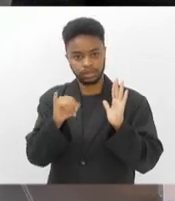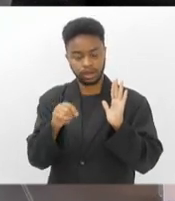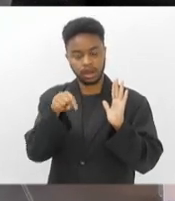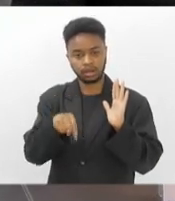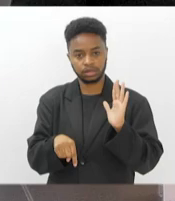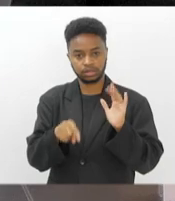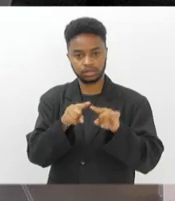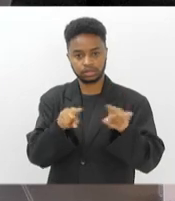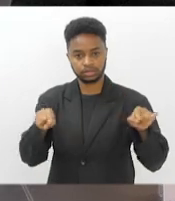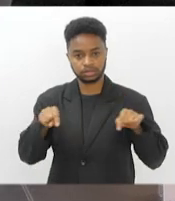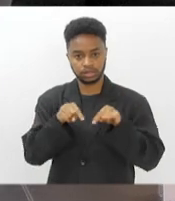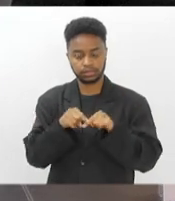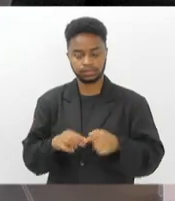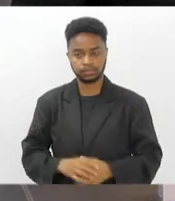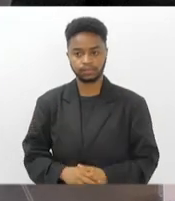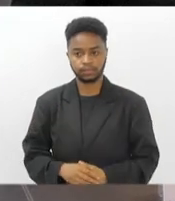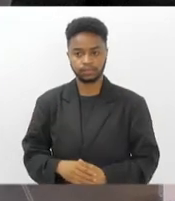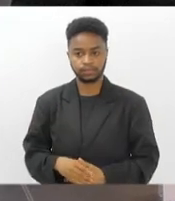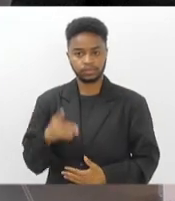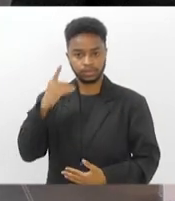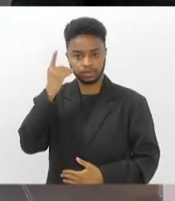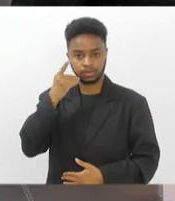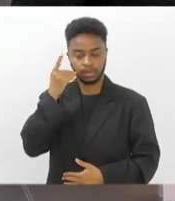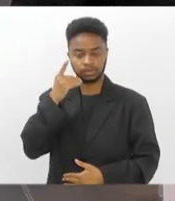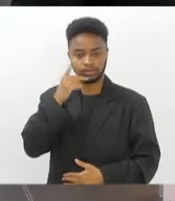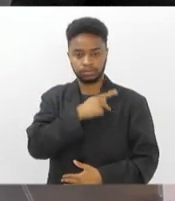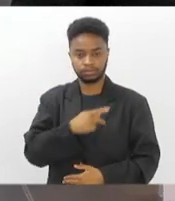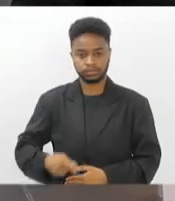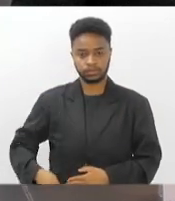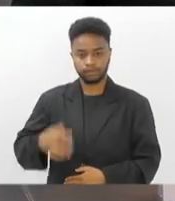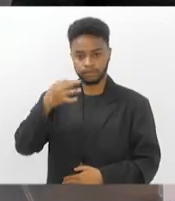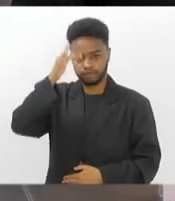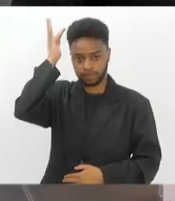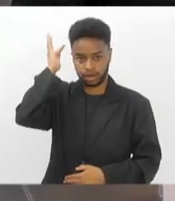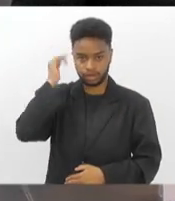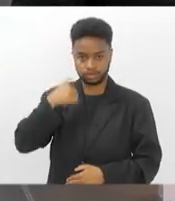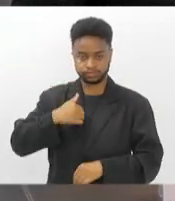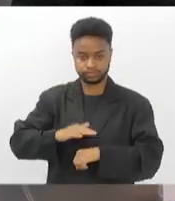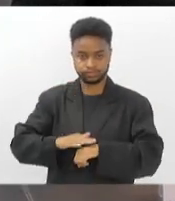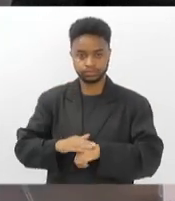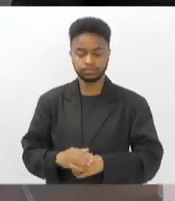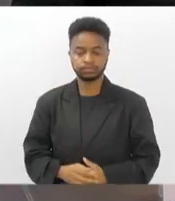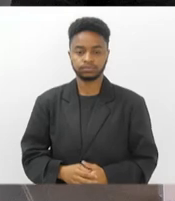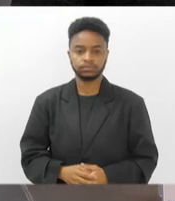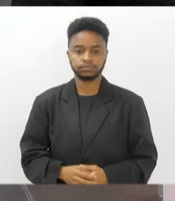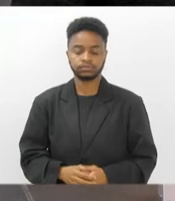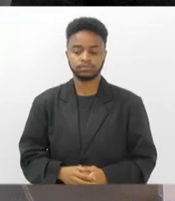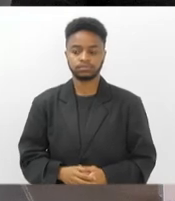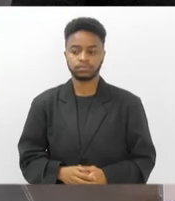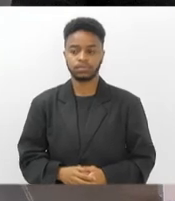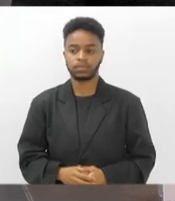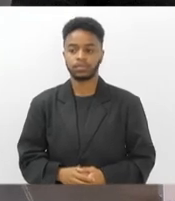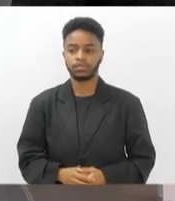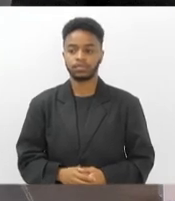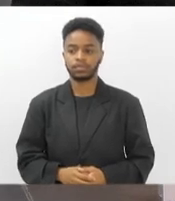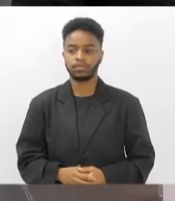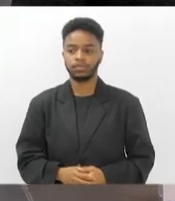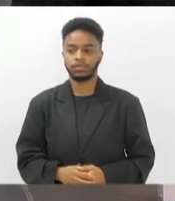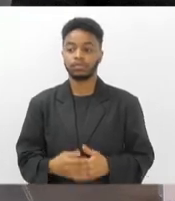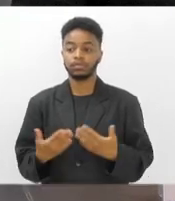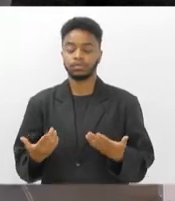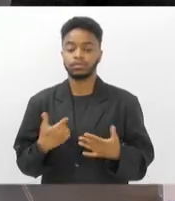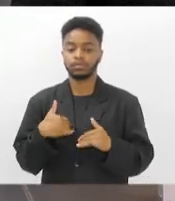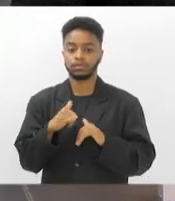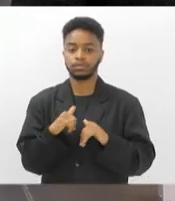sala Deputado Presidente Fred Pacheco muito bem eh eu disse mais uma vez que